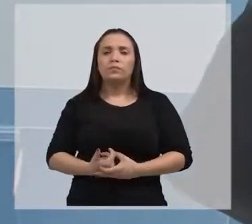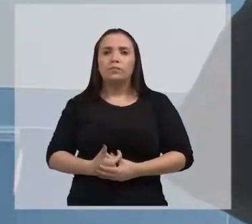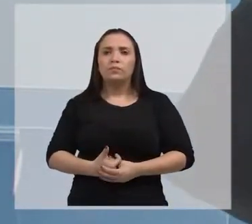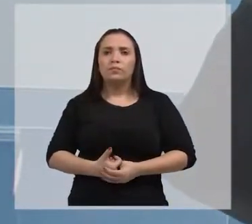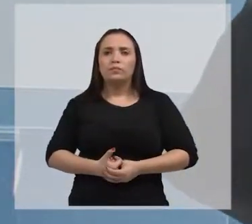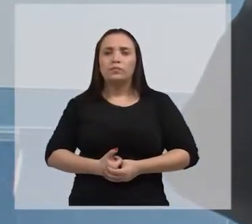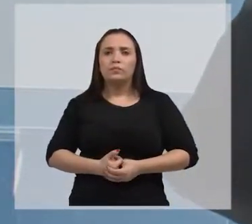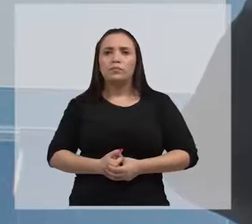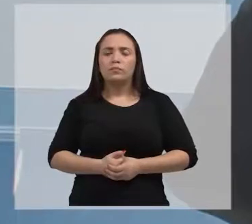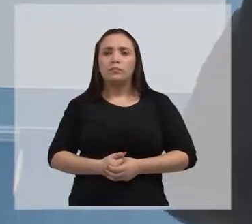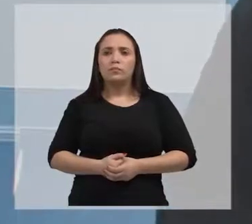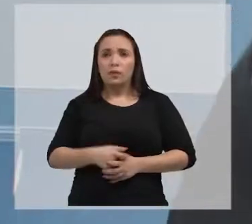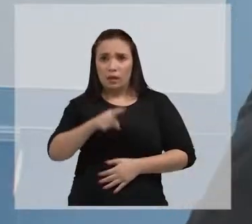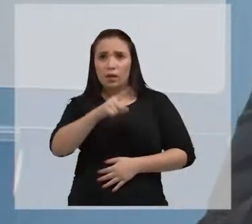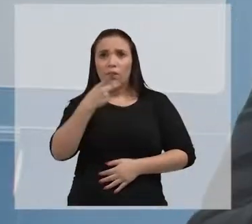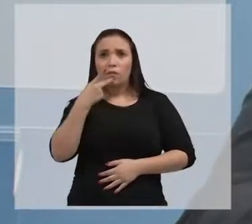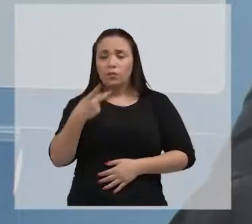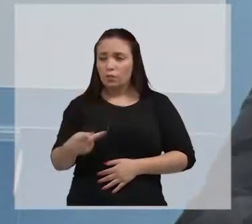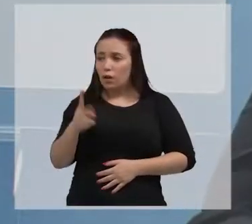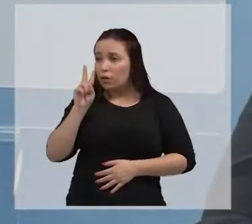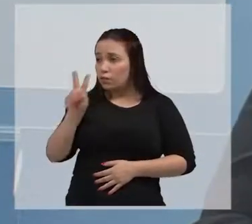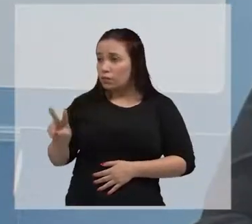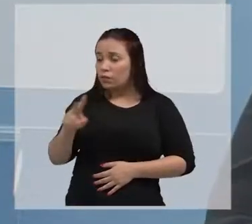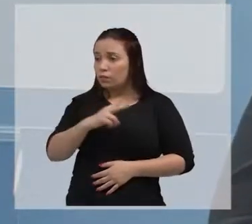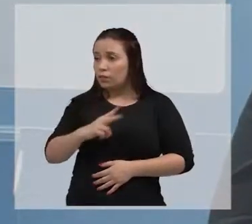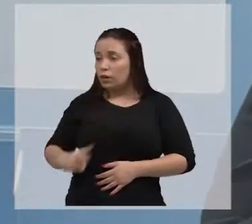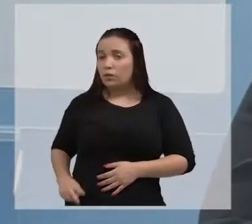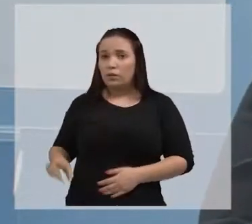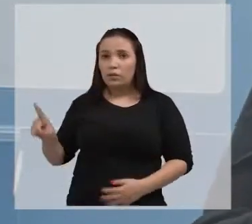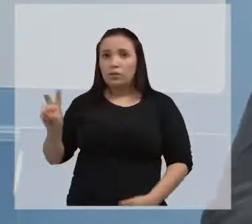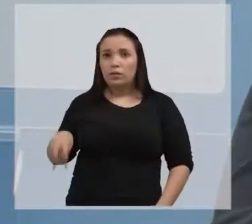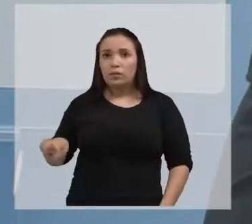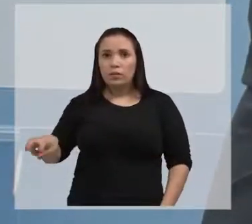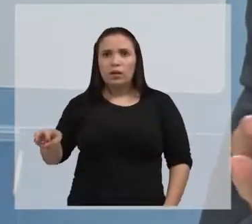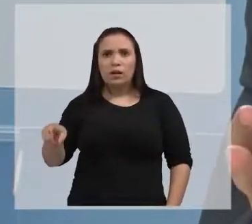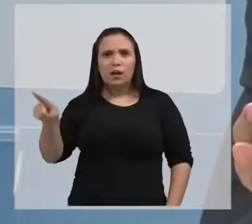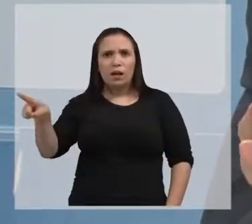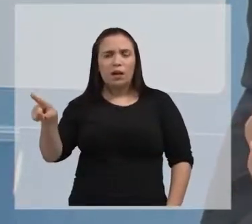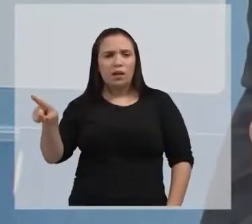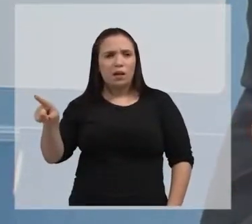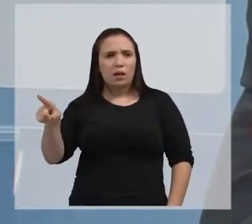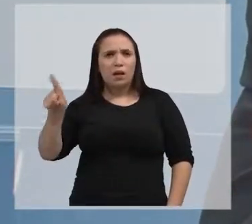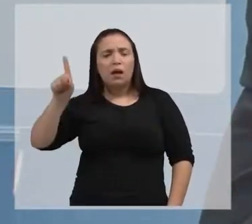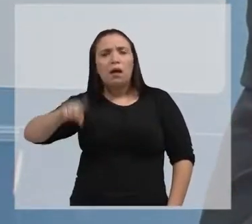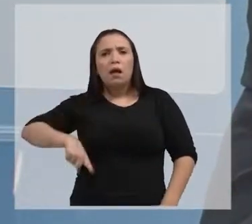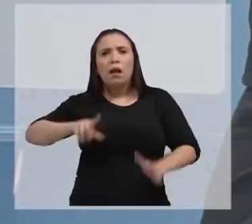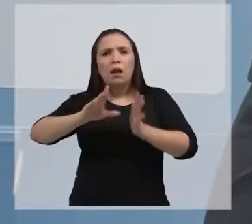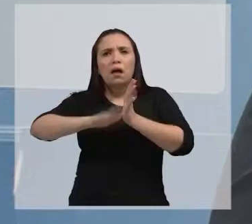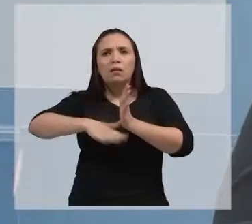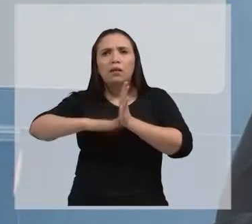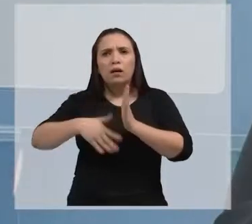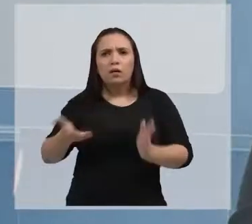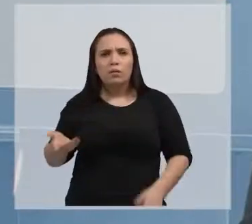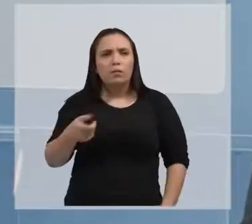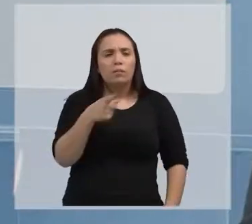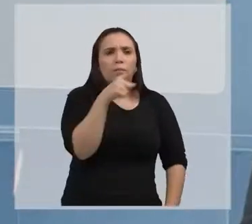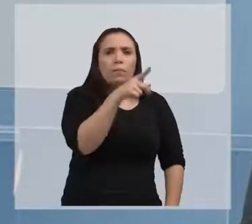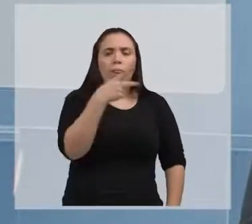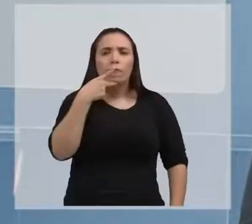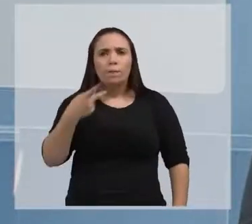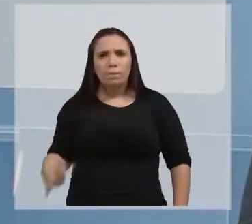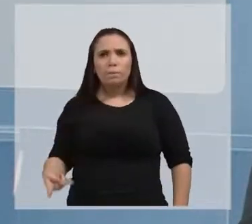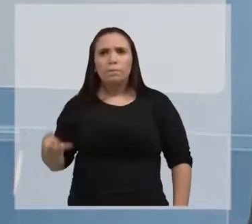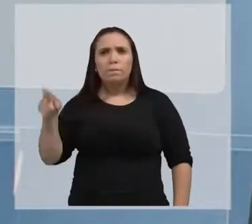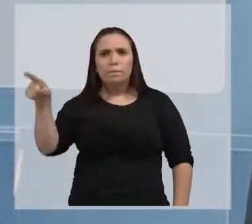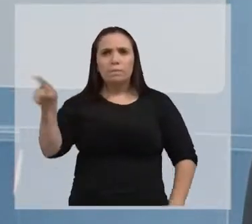si. Que é um drogado. Você foi o que ele falou? Como? Você vai falar num ladrão hora dessa? Quer dizer, ele chamou um vereador do